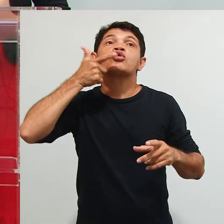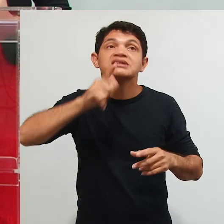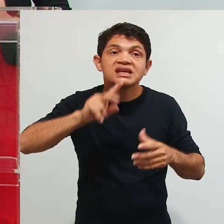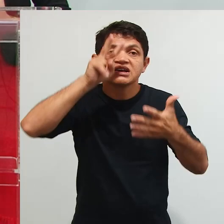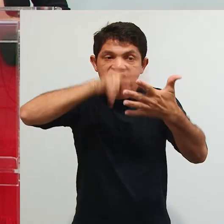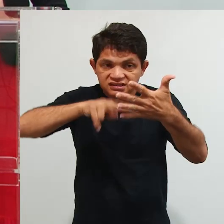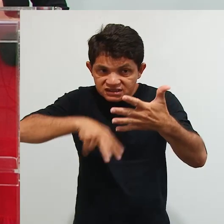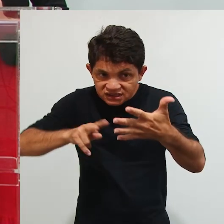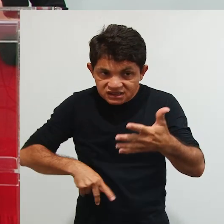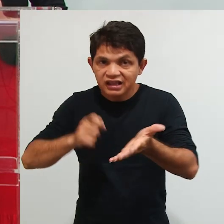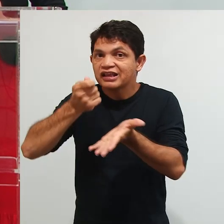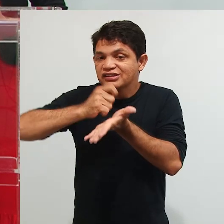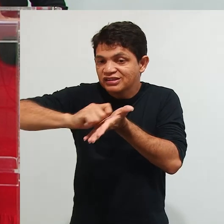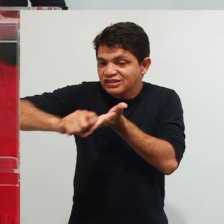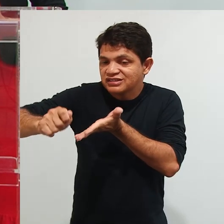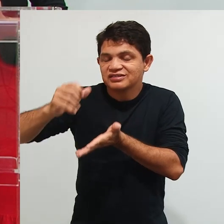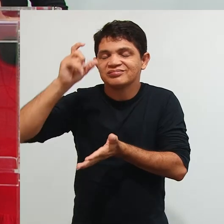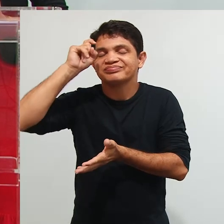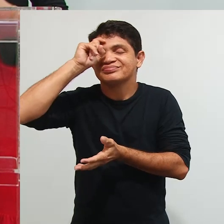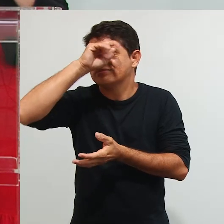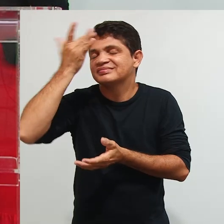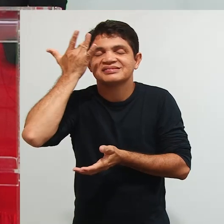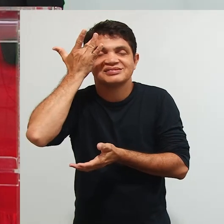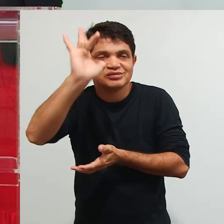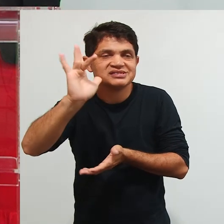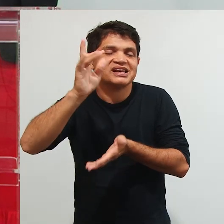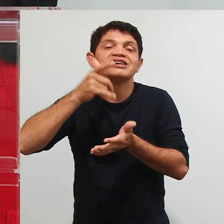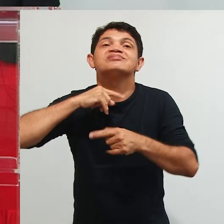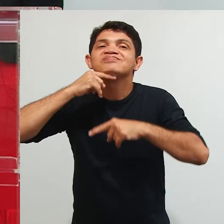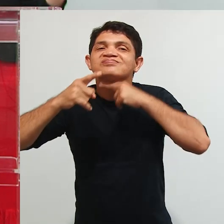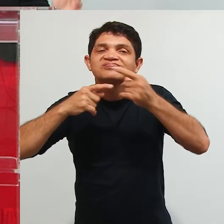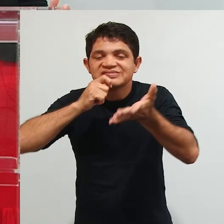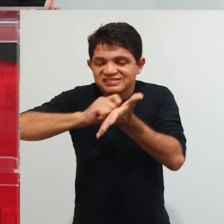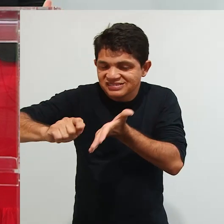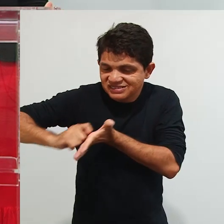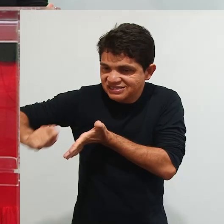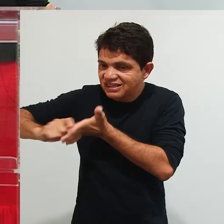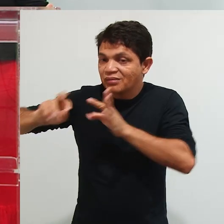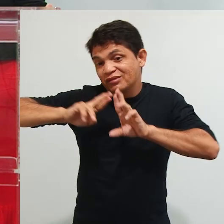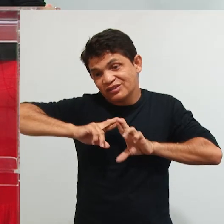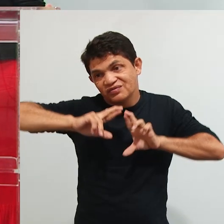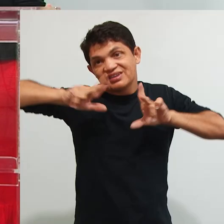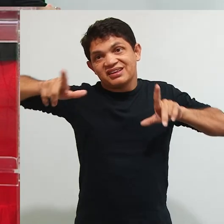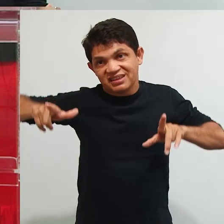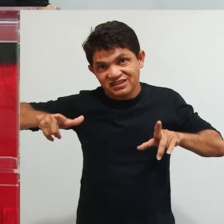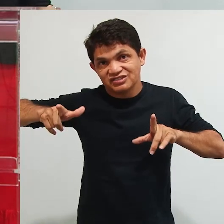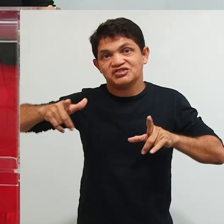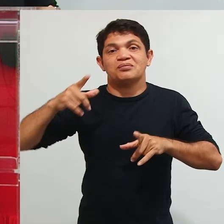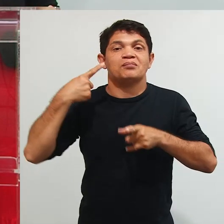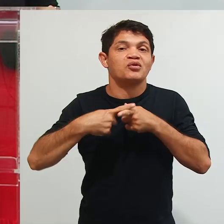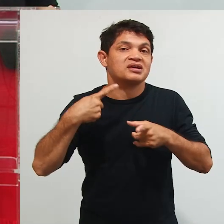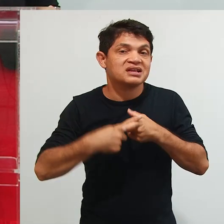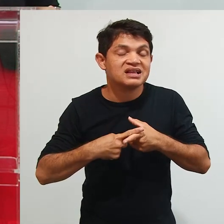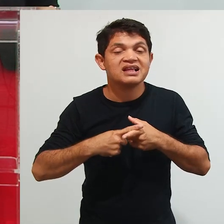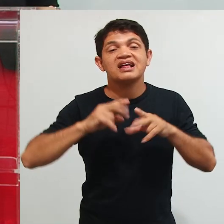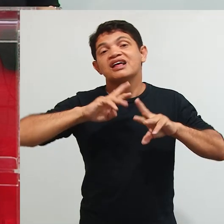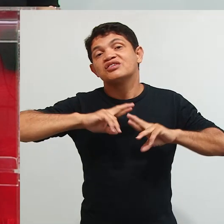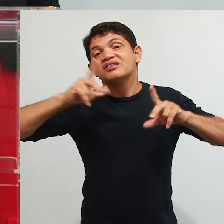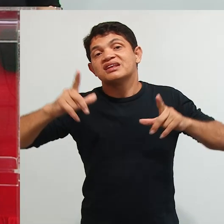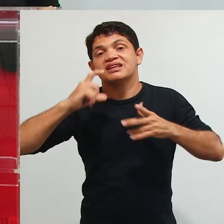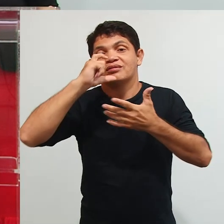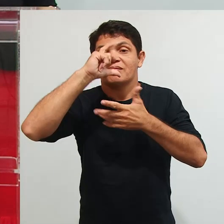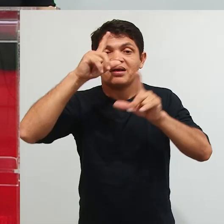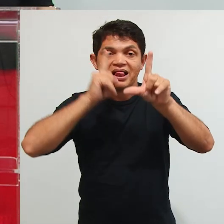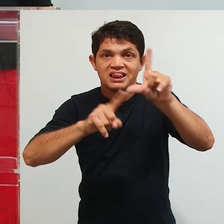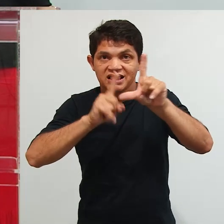consegue fazer a leitura, mas só que na hora que ela vai escrever, ela não consegue escrever porque ela comete essas dificuldades,